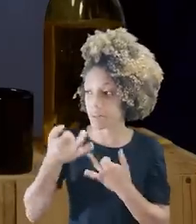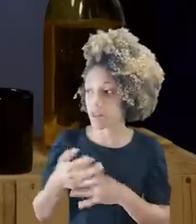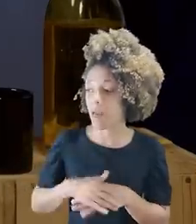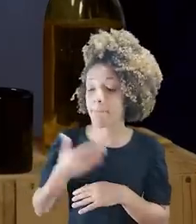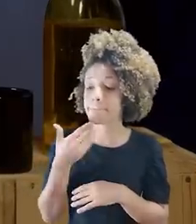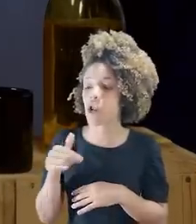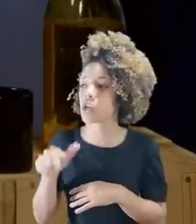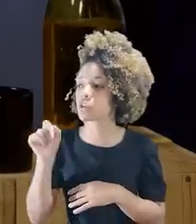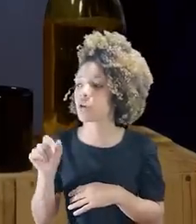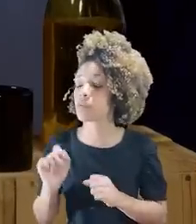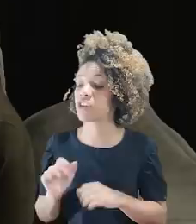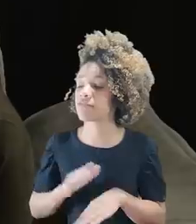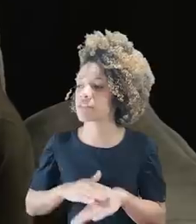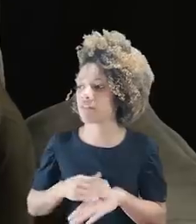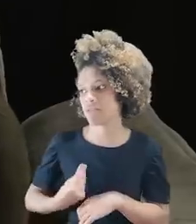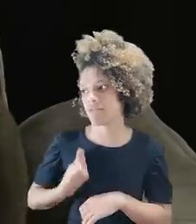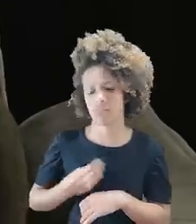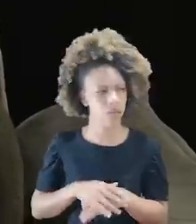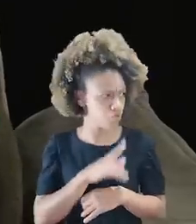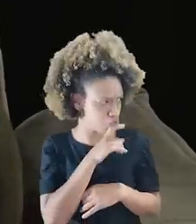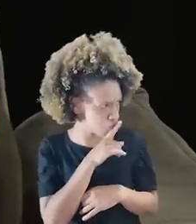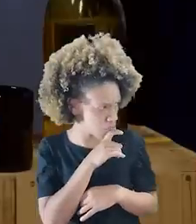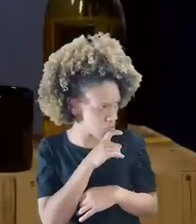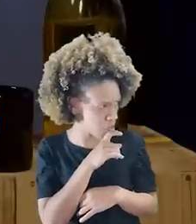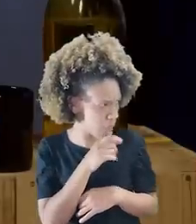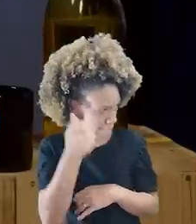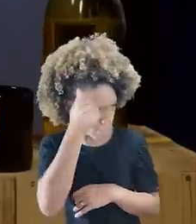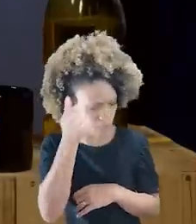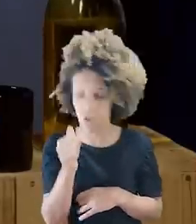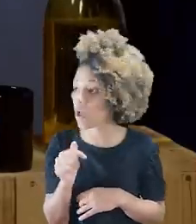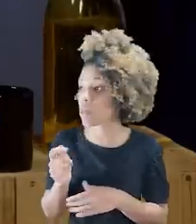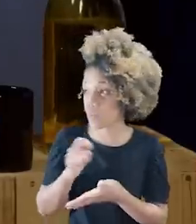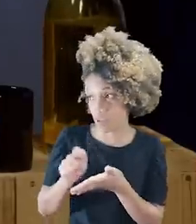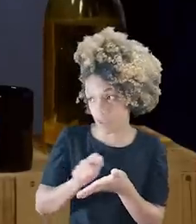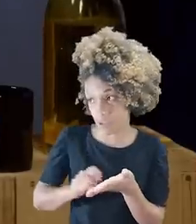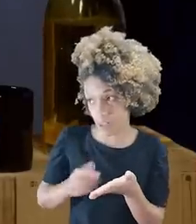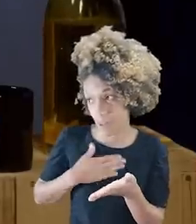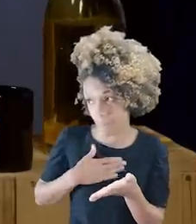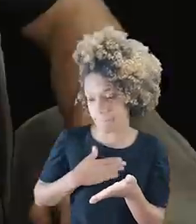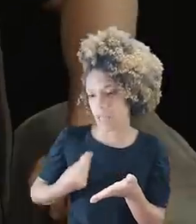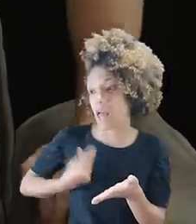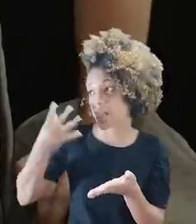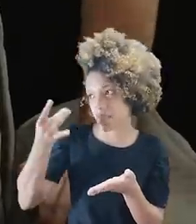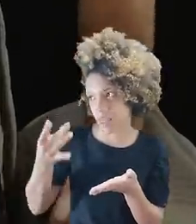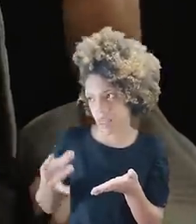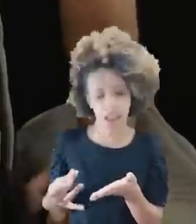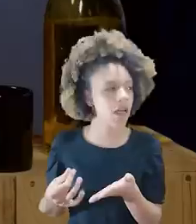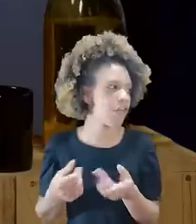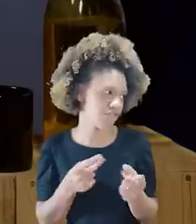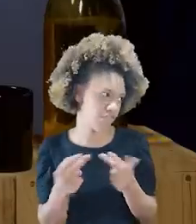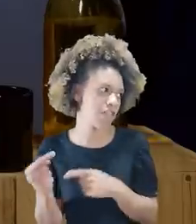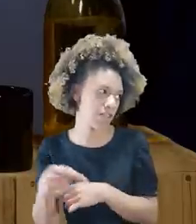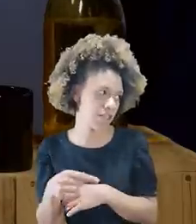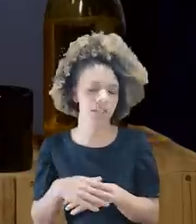melhor escolha que eu podia fazer pra minha vida eu não posso te explicar eu não posso te explicar o que eu tô escrevendo isso na minha biografia lá e vou contar os detalhes Ah isso daí a gente vai vender isso daqui